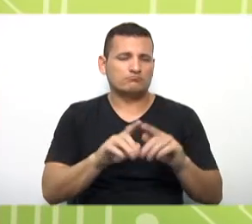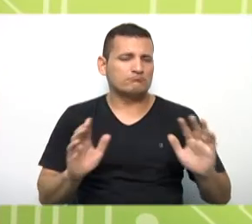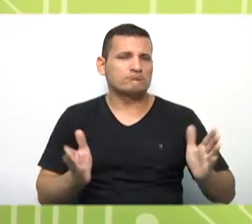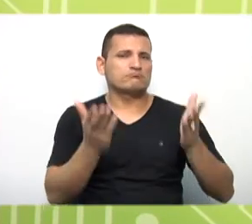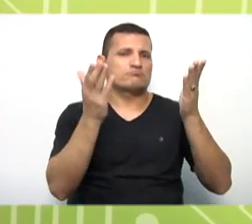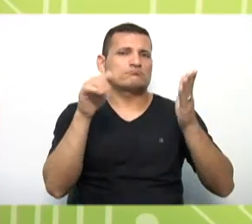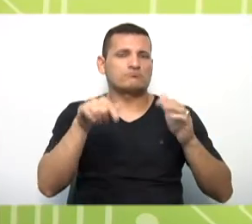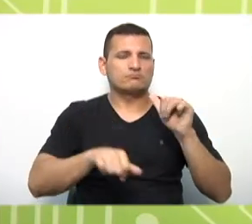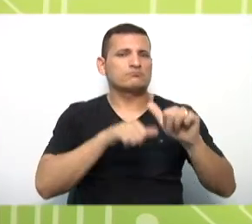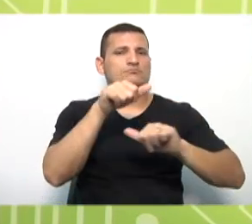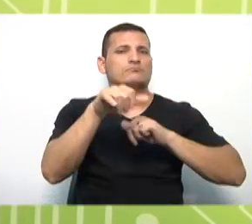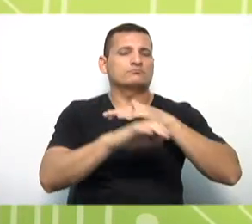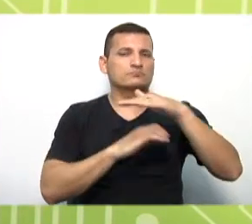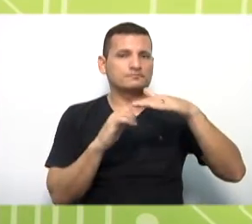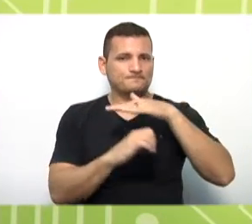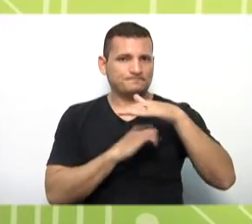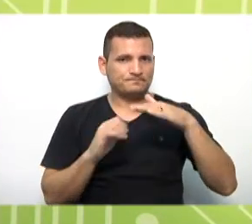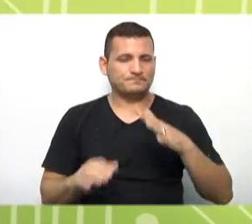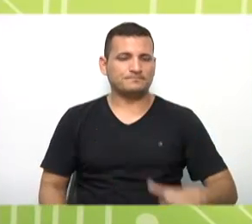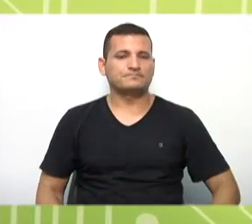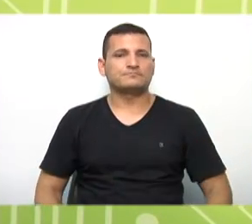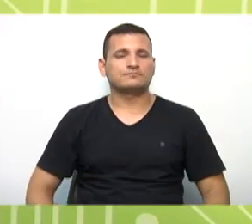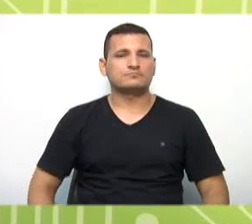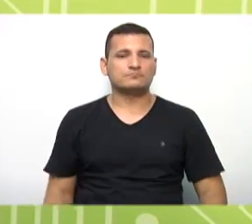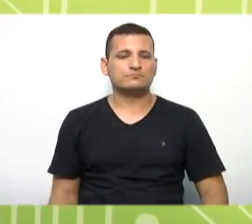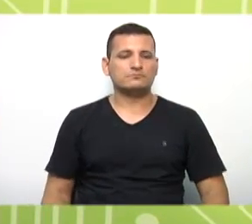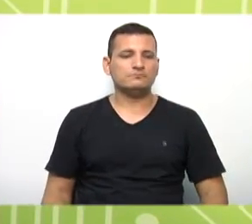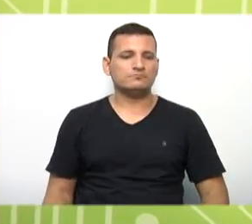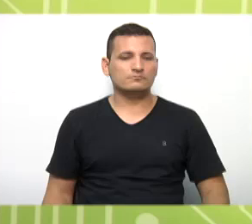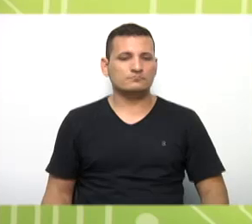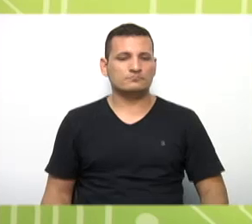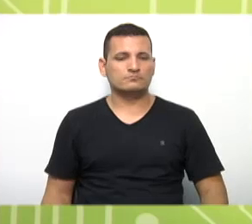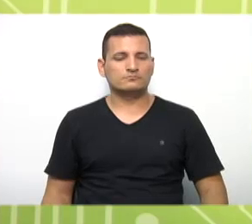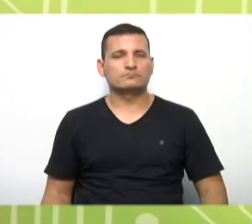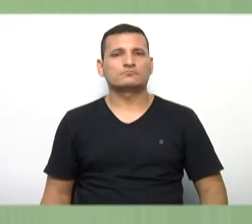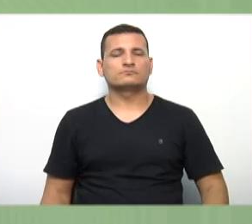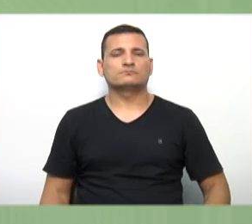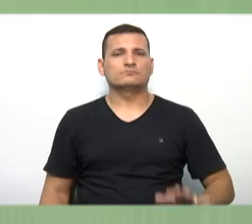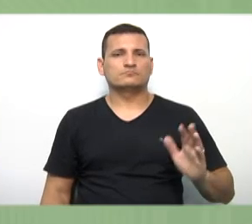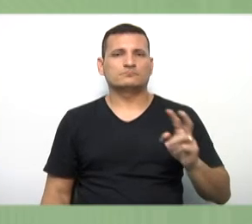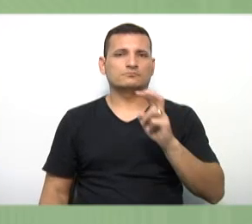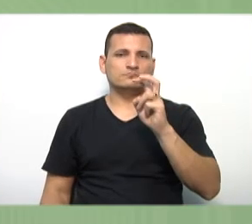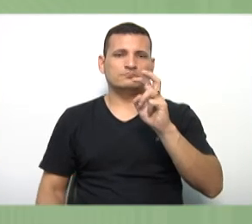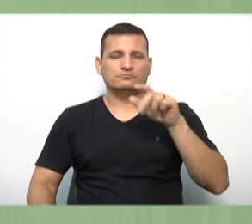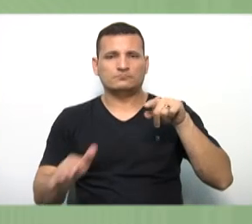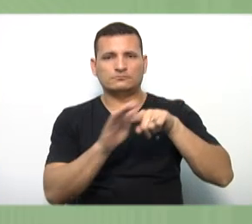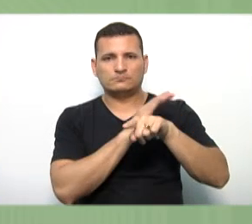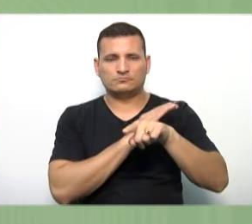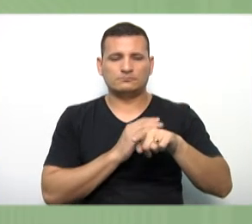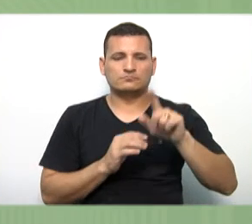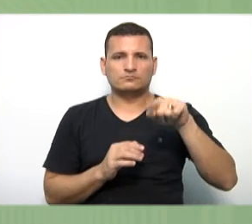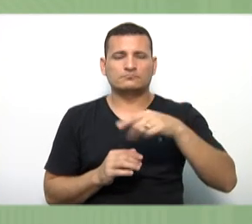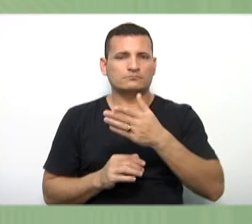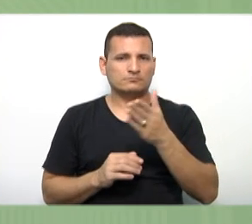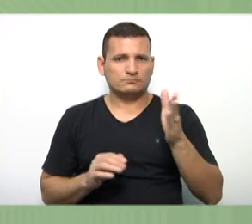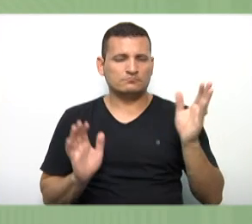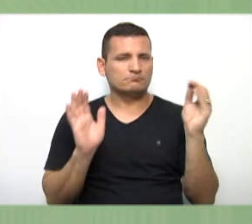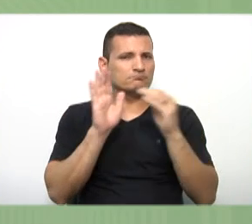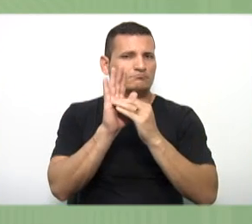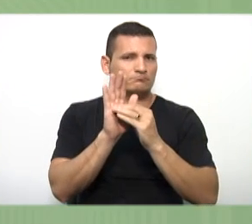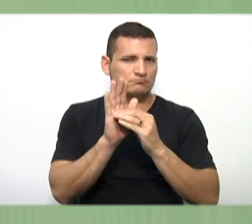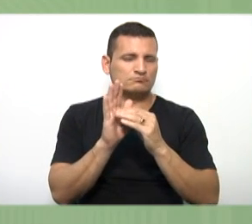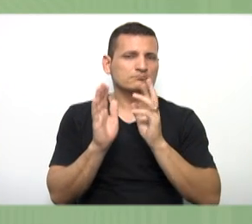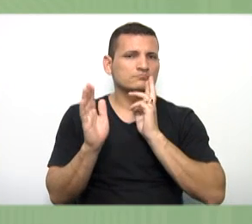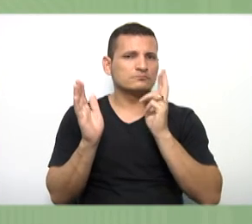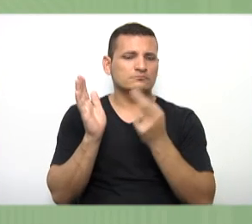a mudança organizacional. E aí, nós chegamos na nossa quinta questão, que é para vocês comentarem